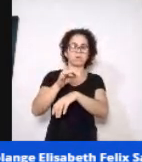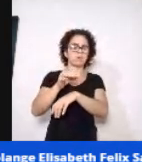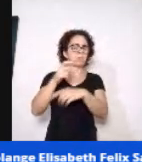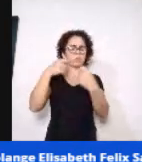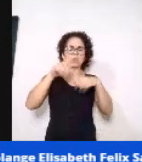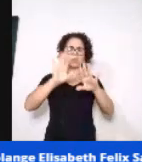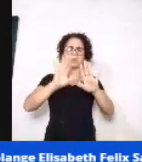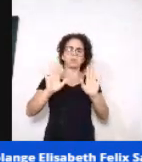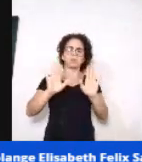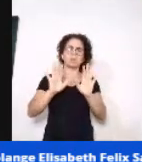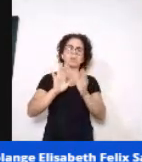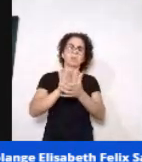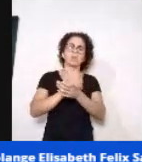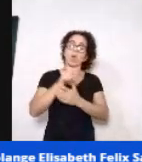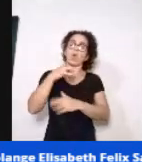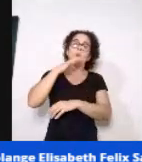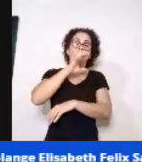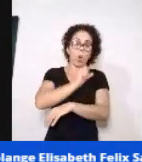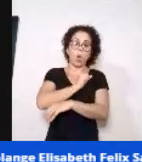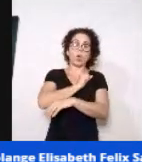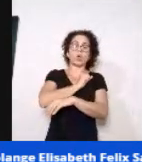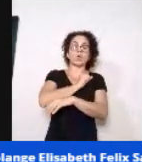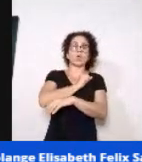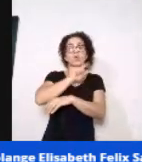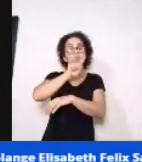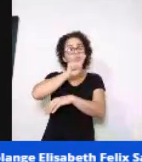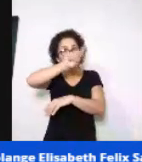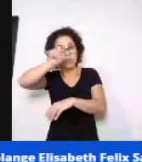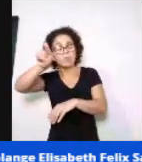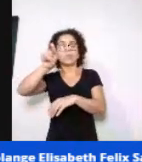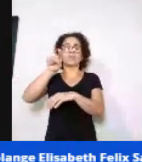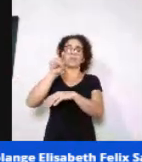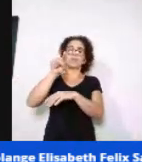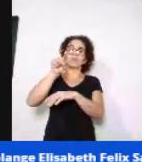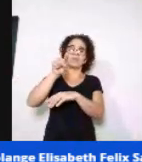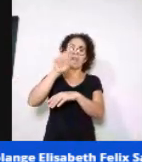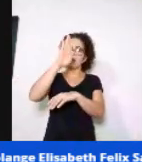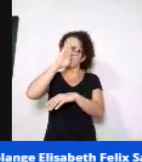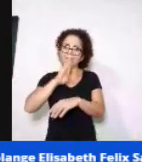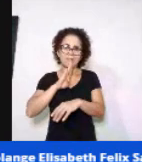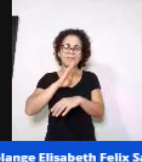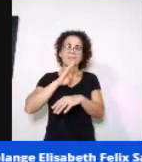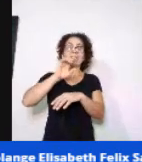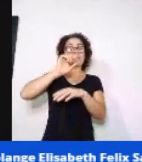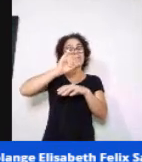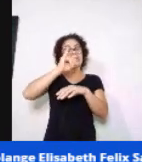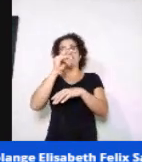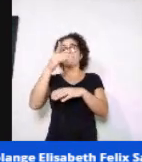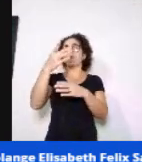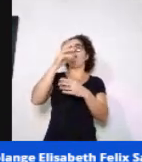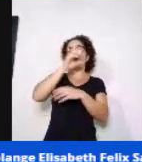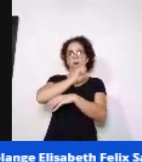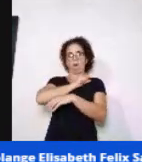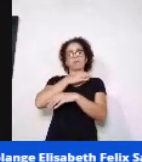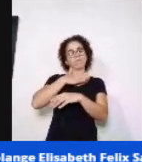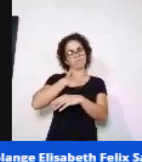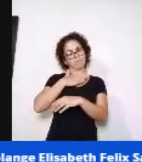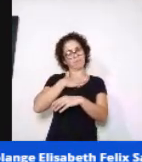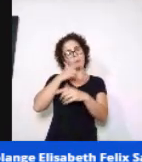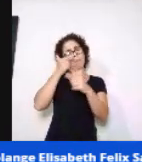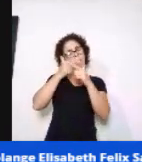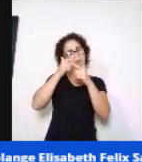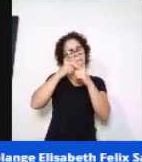precisa. Eu gosto de você de graça. Se você gosta ou não de mim, é um problema teu. Problema teu, você nunca